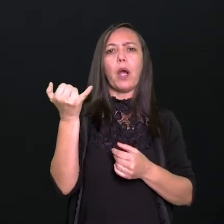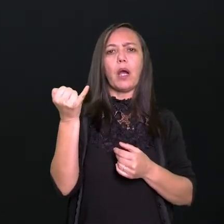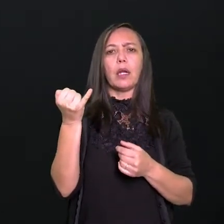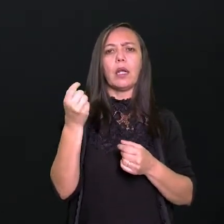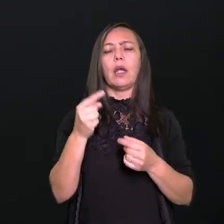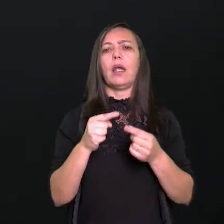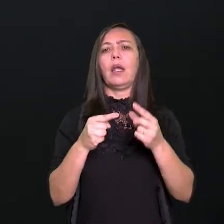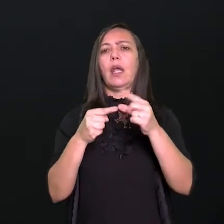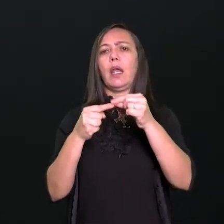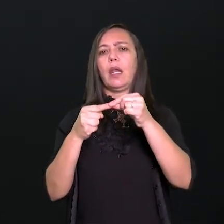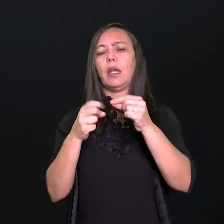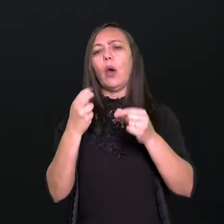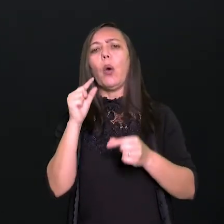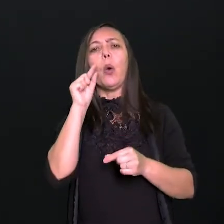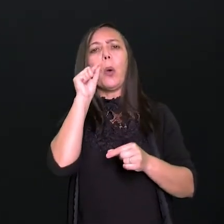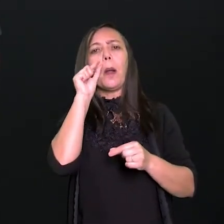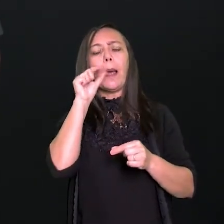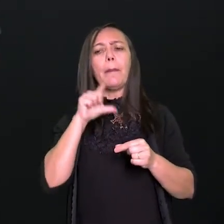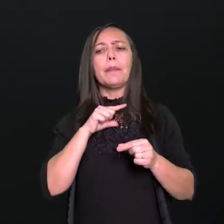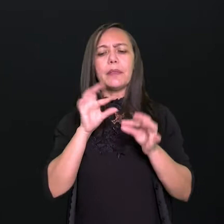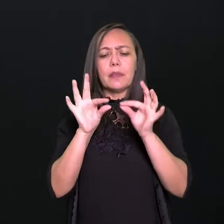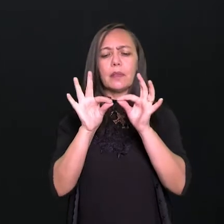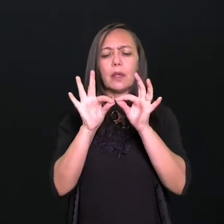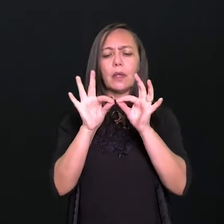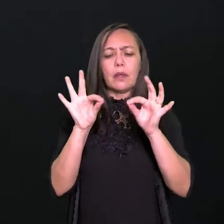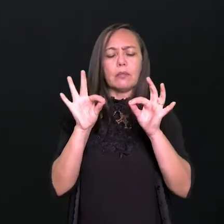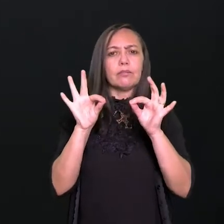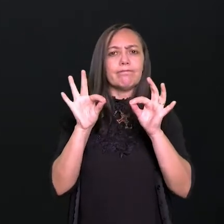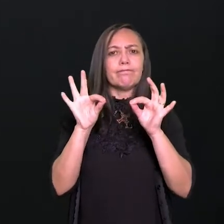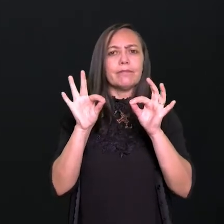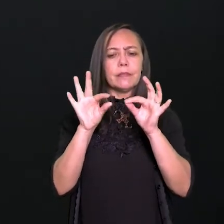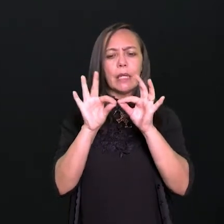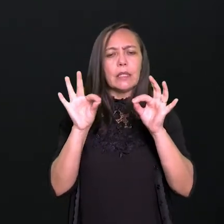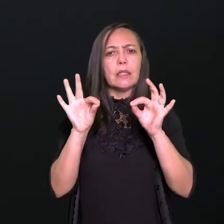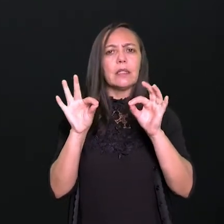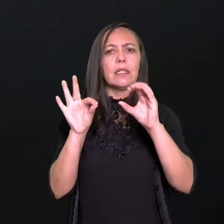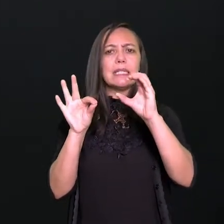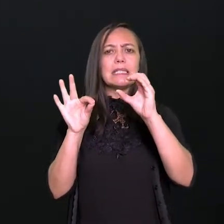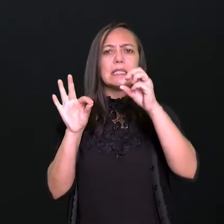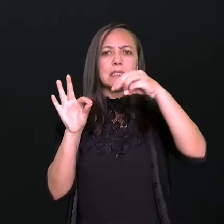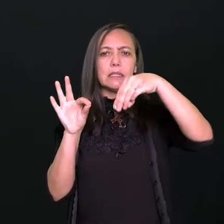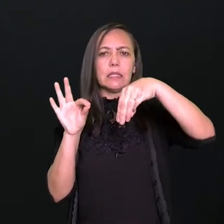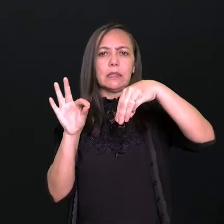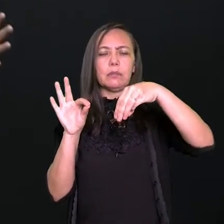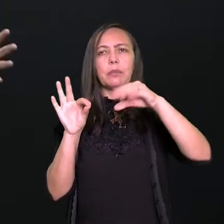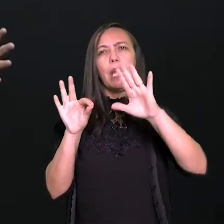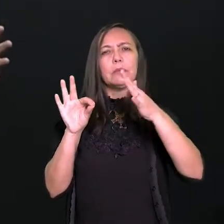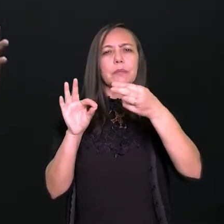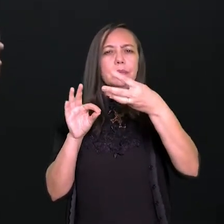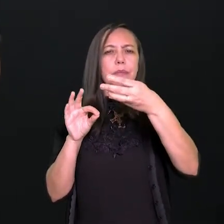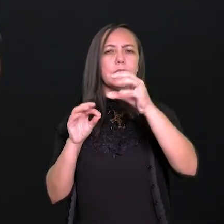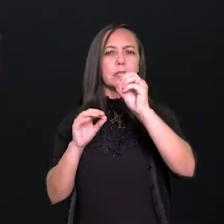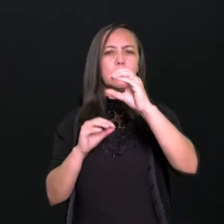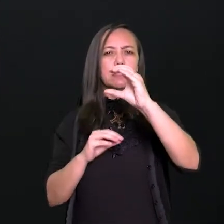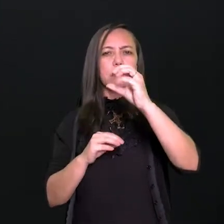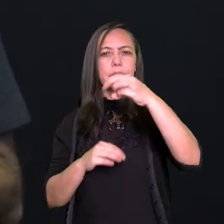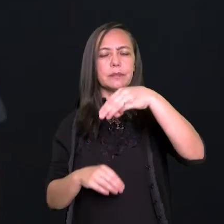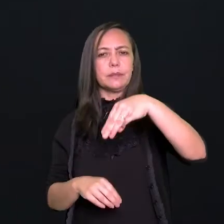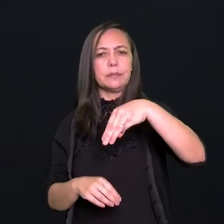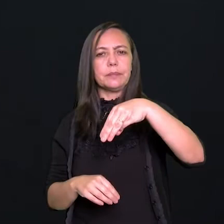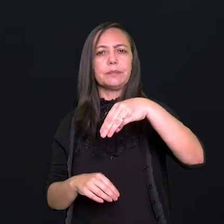caneta ou um lápis, ele tem uma certa medida em centímetros. Vamos supor que tenha 30 centímetros,